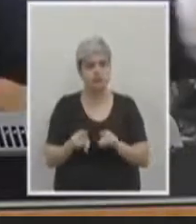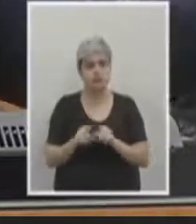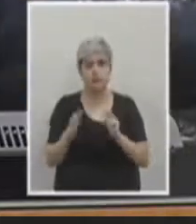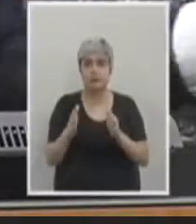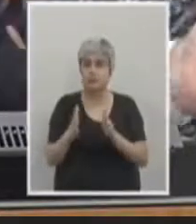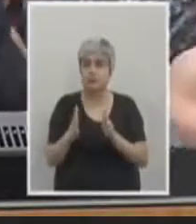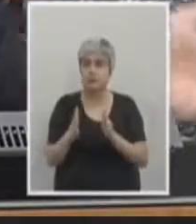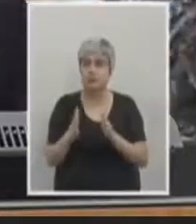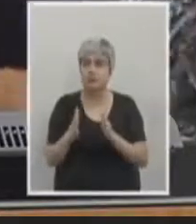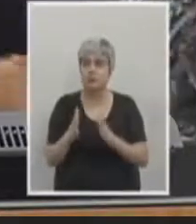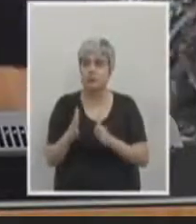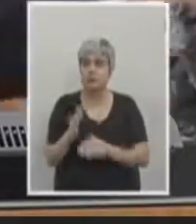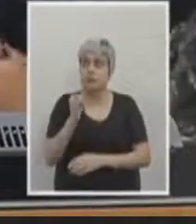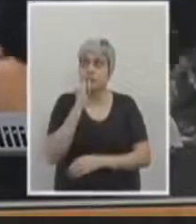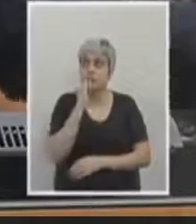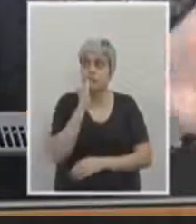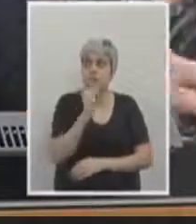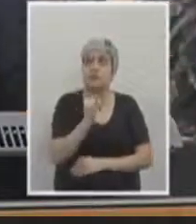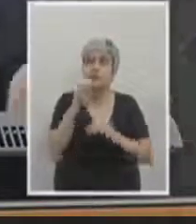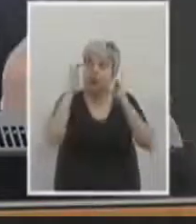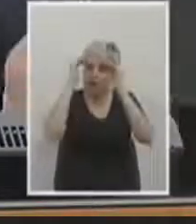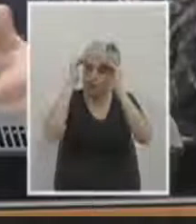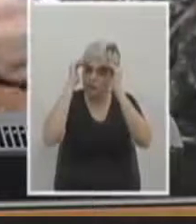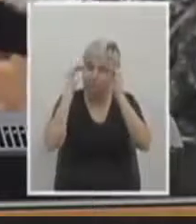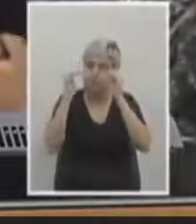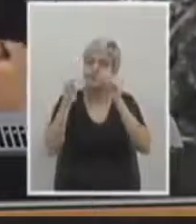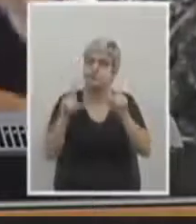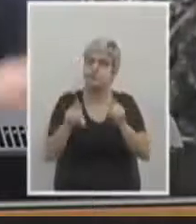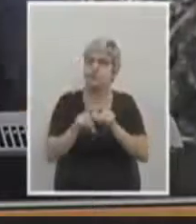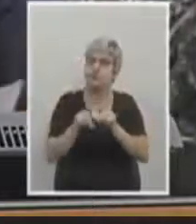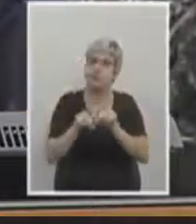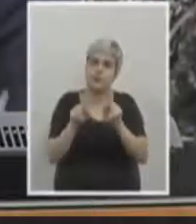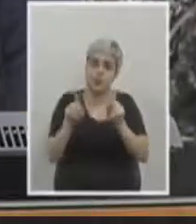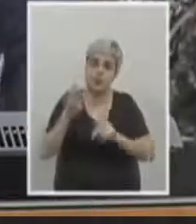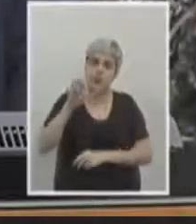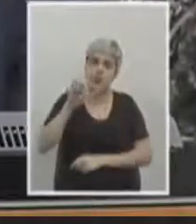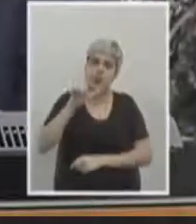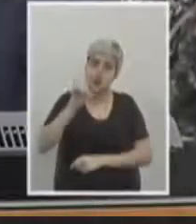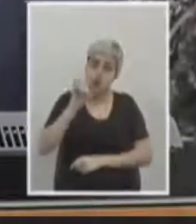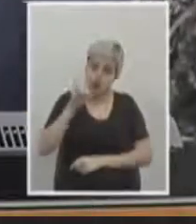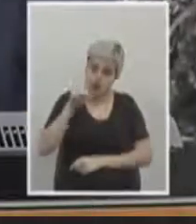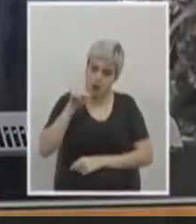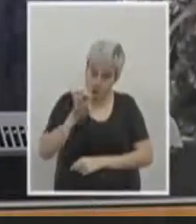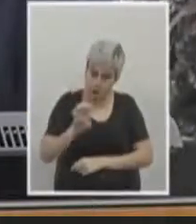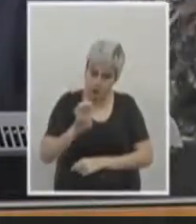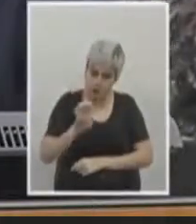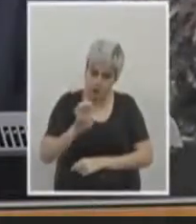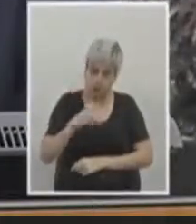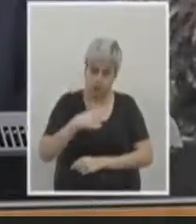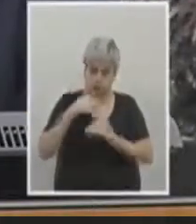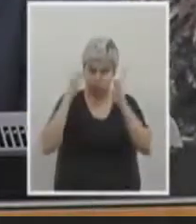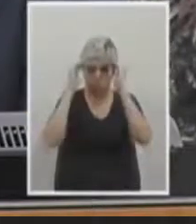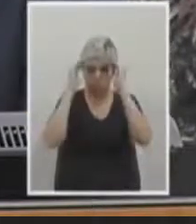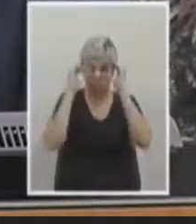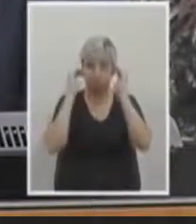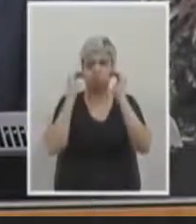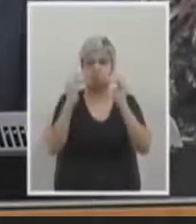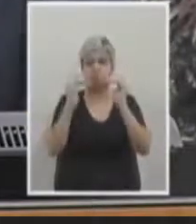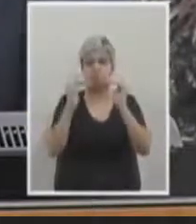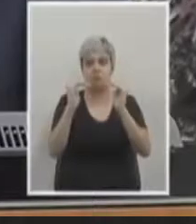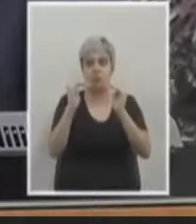dirigir, com todo respeito, à professora Elaine, com a devida vênia, mas,